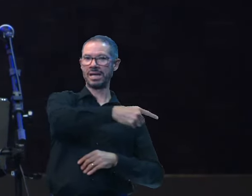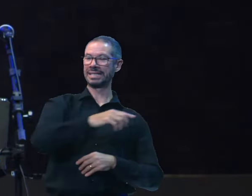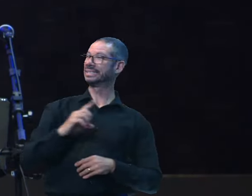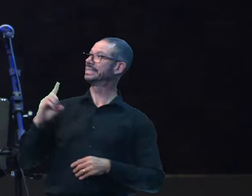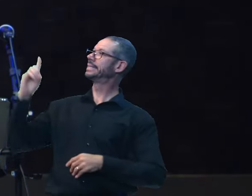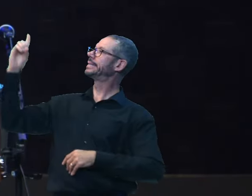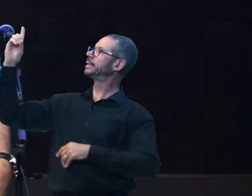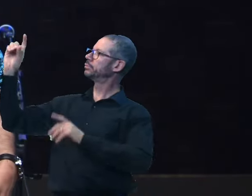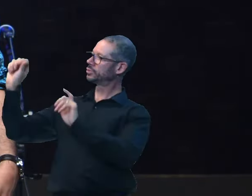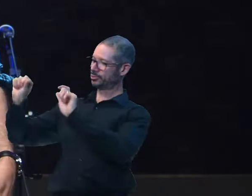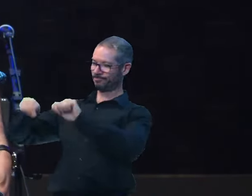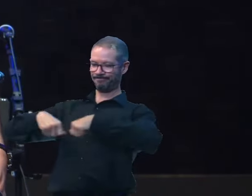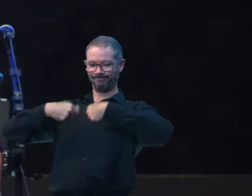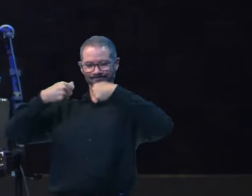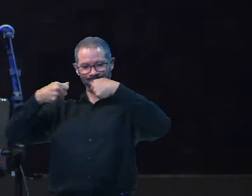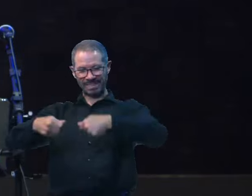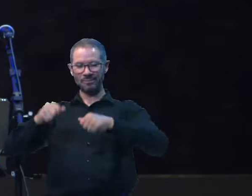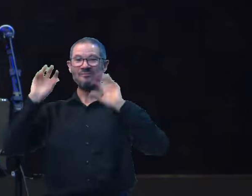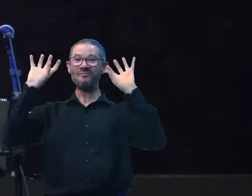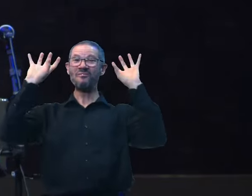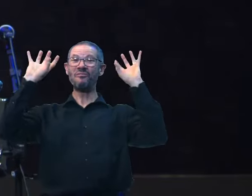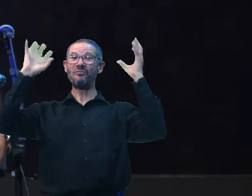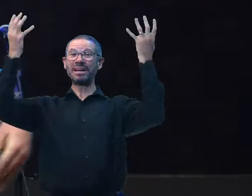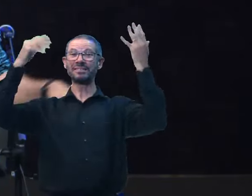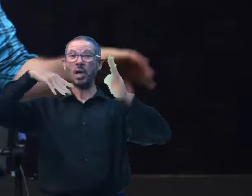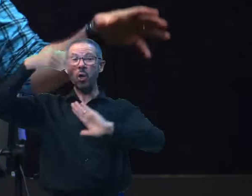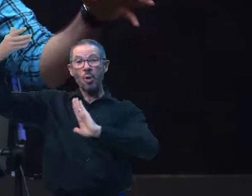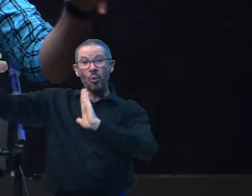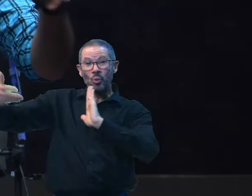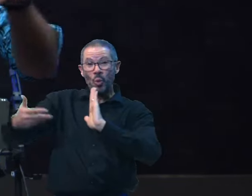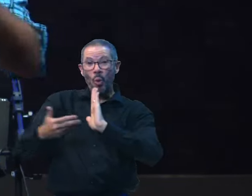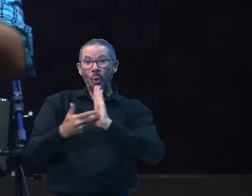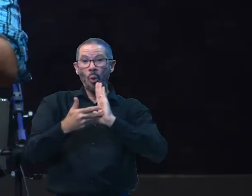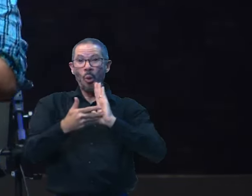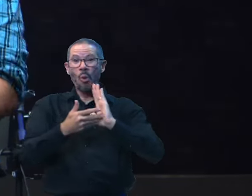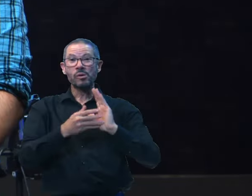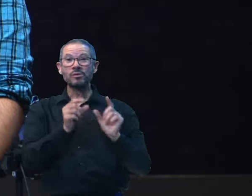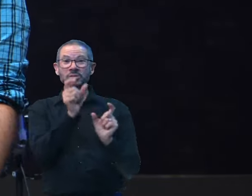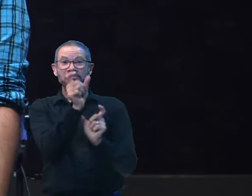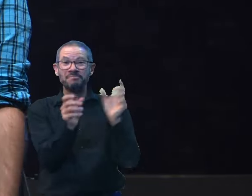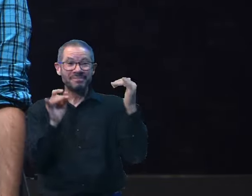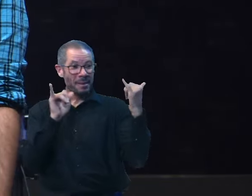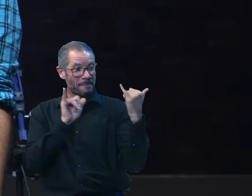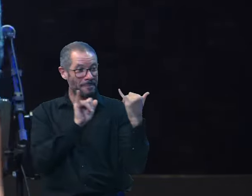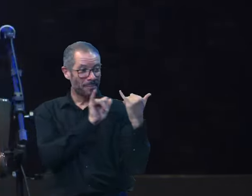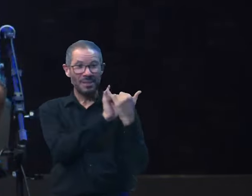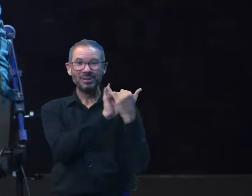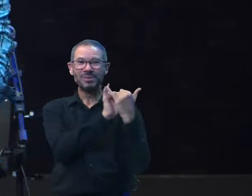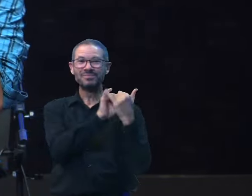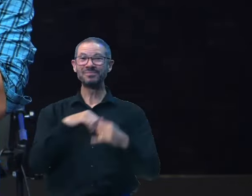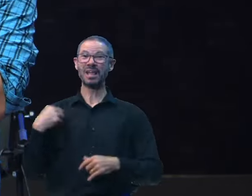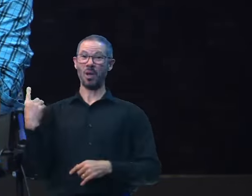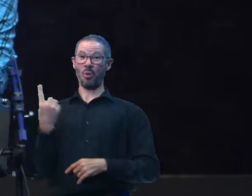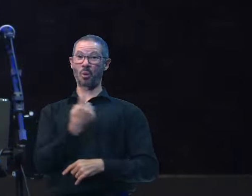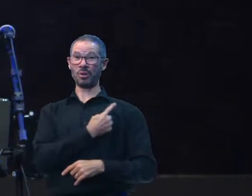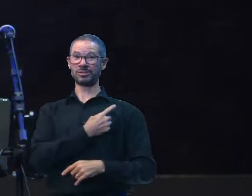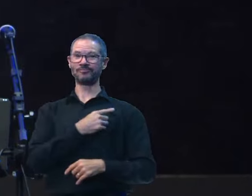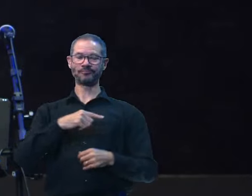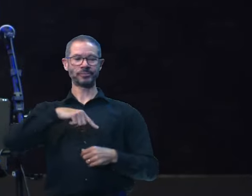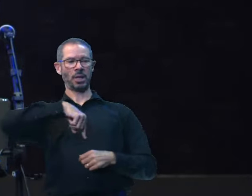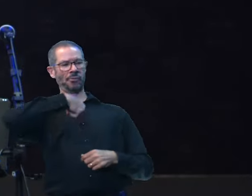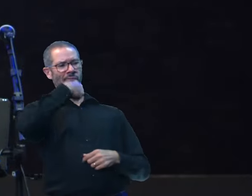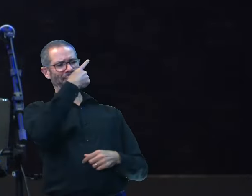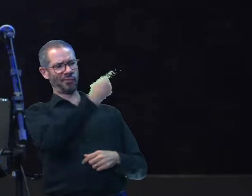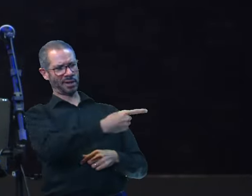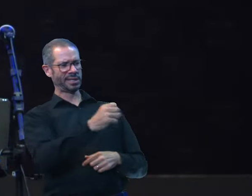Deus está dando uma festa com todos aqueles que são perdoados. E nós estamos lá de fora falando: